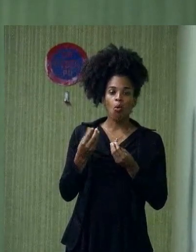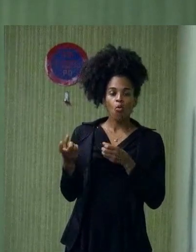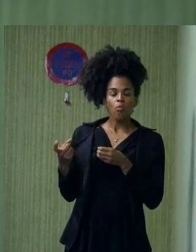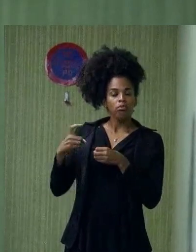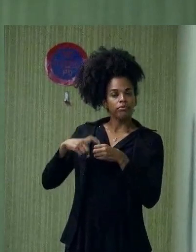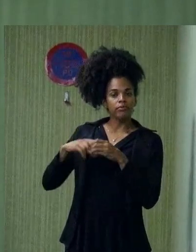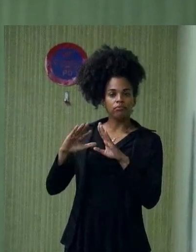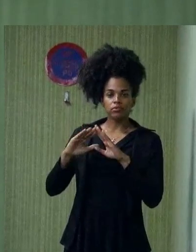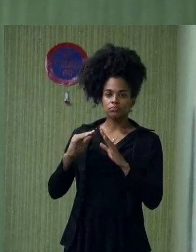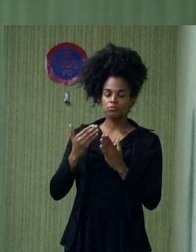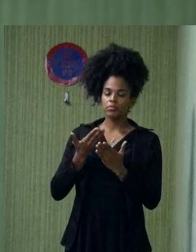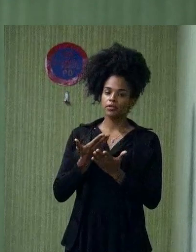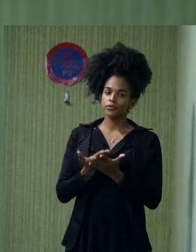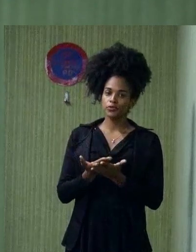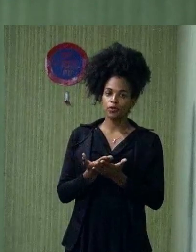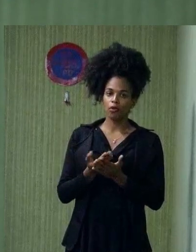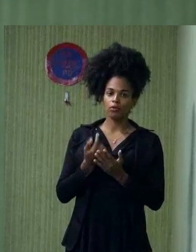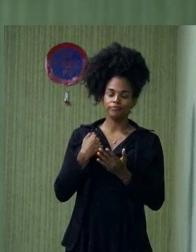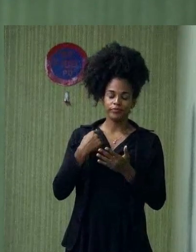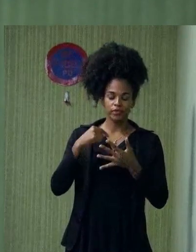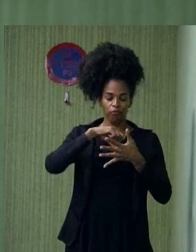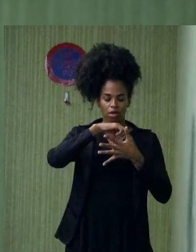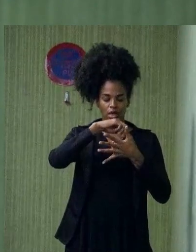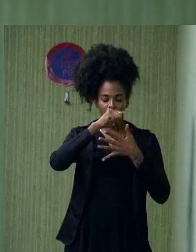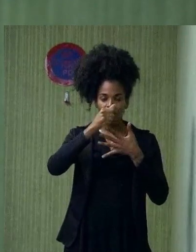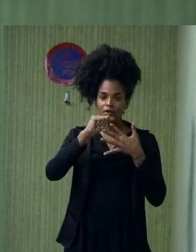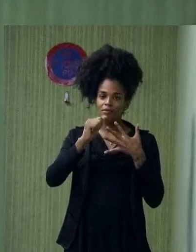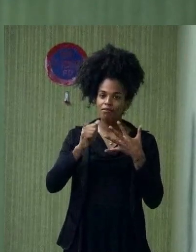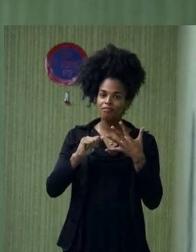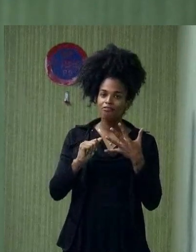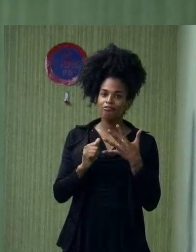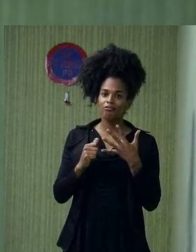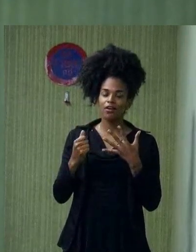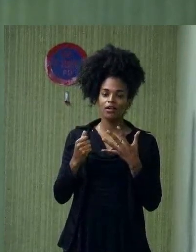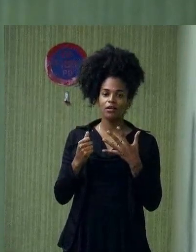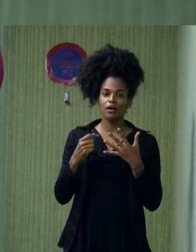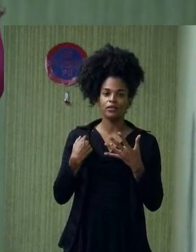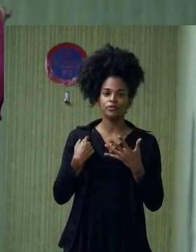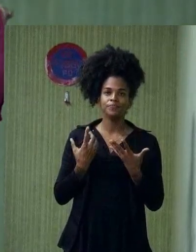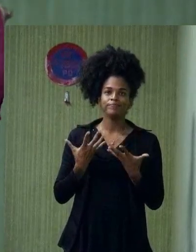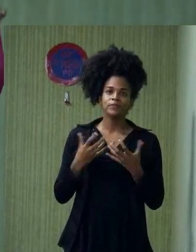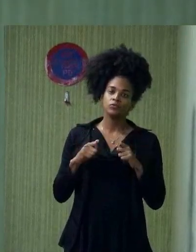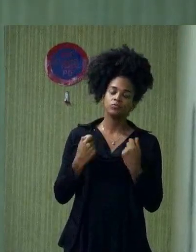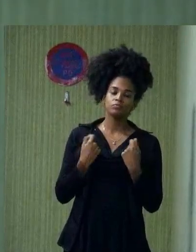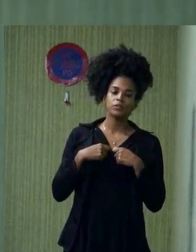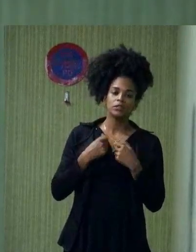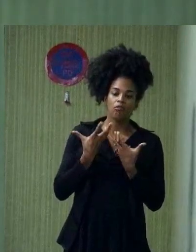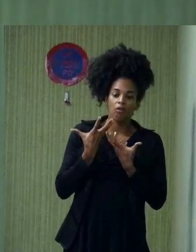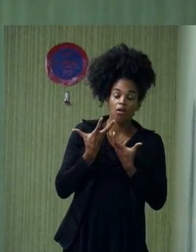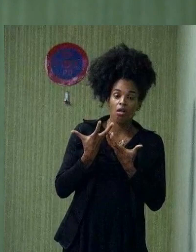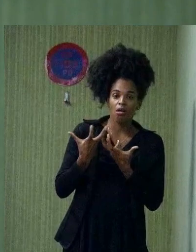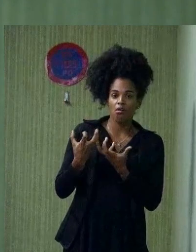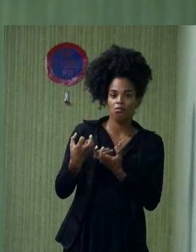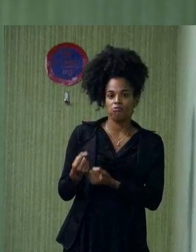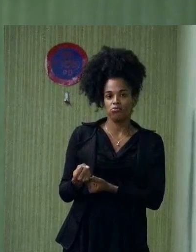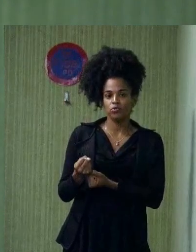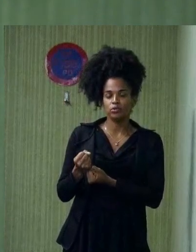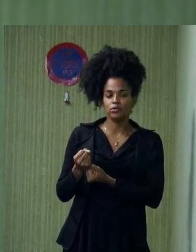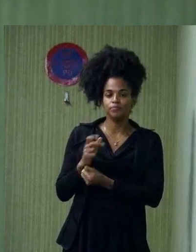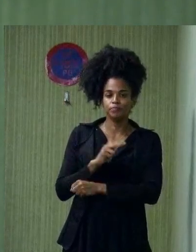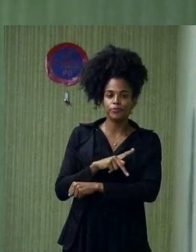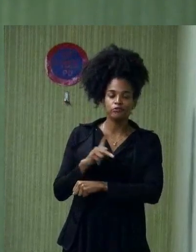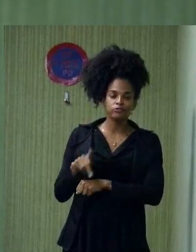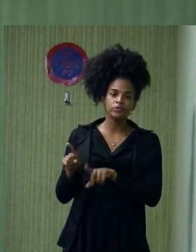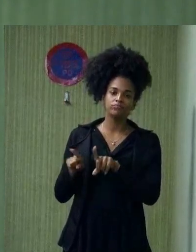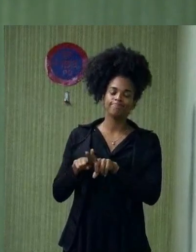escola então foi feito todo um trabalho né focado mais no acolhimento no primeiro momento dos professores e dos alunos